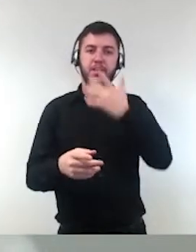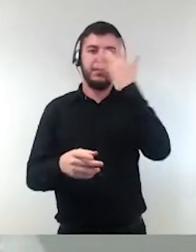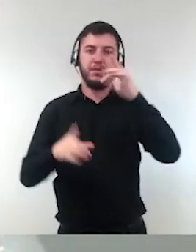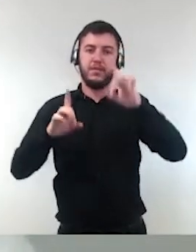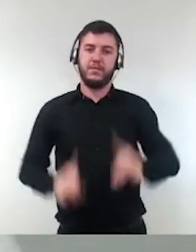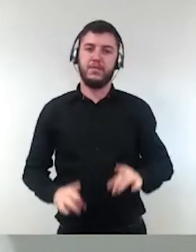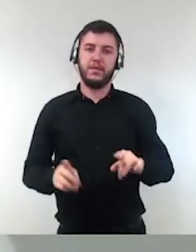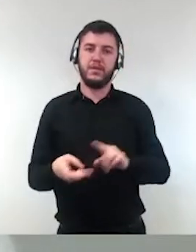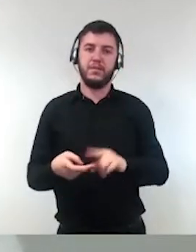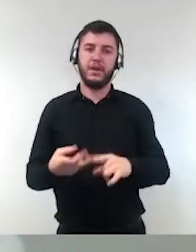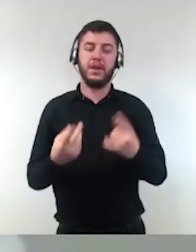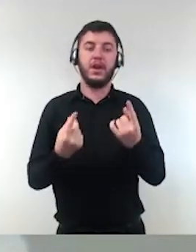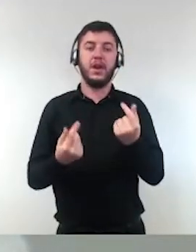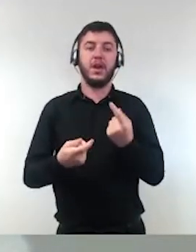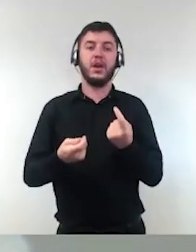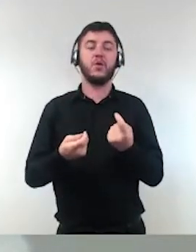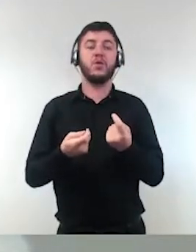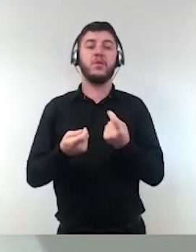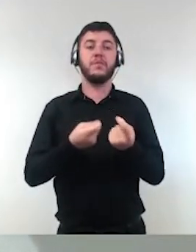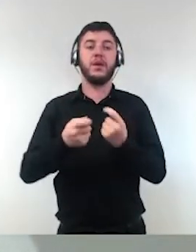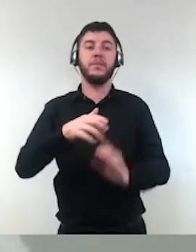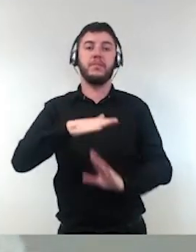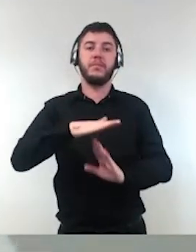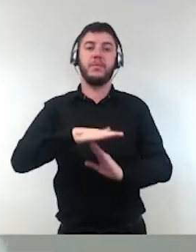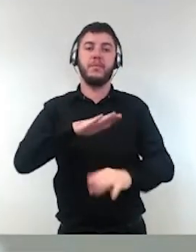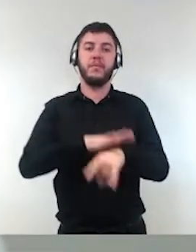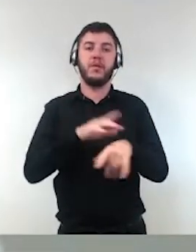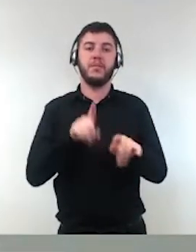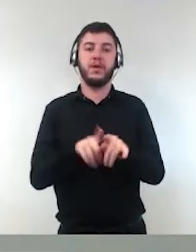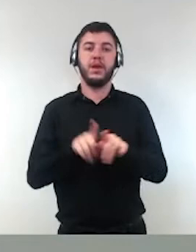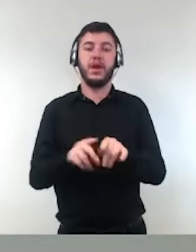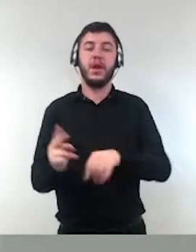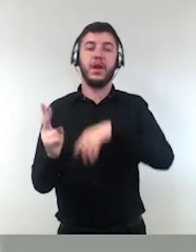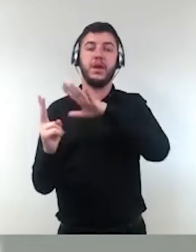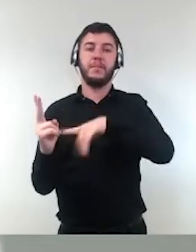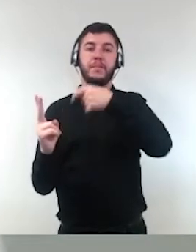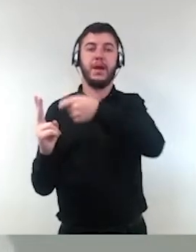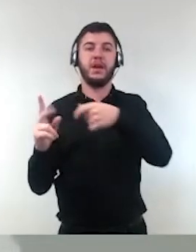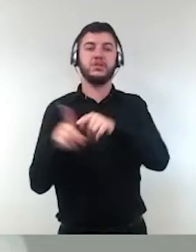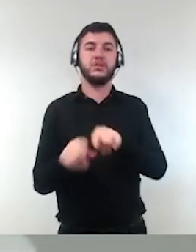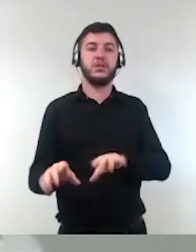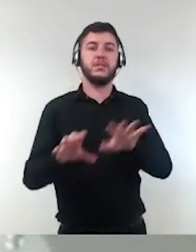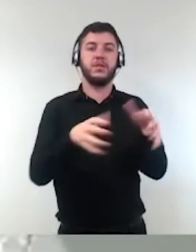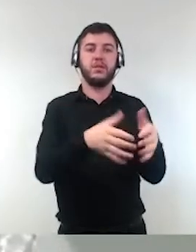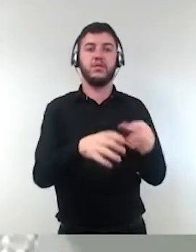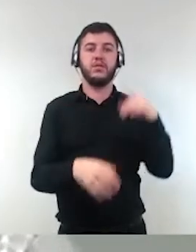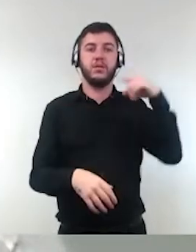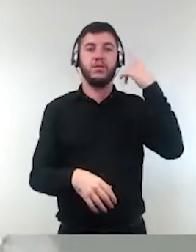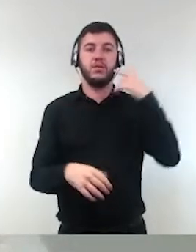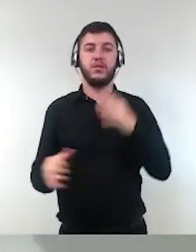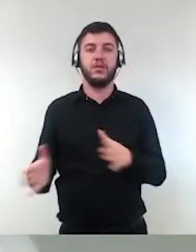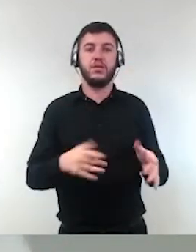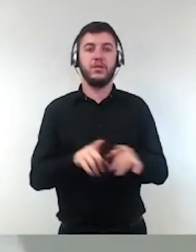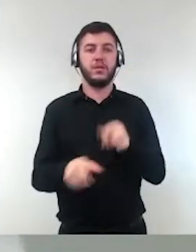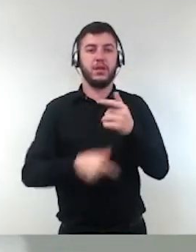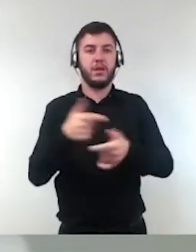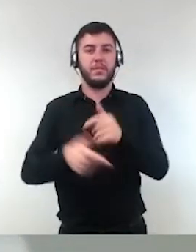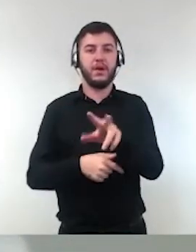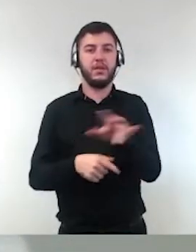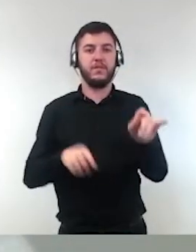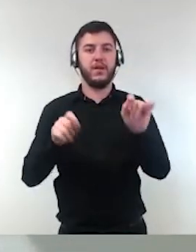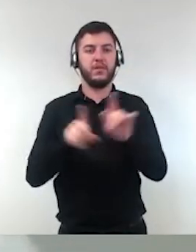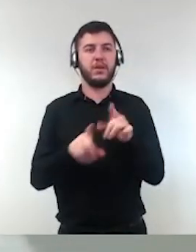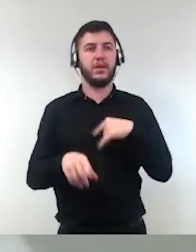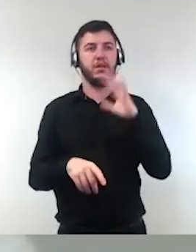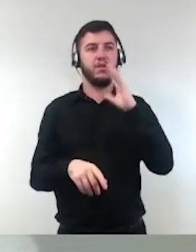de partes e advogados. A abrangência do teletrabalho, que não pode se resumir apenas a decisões ou